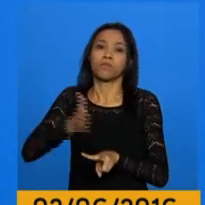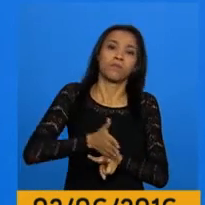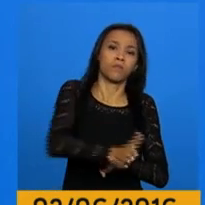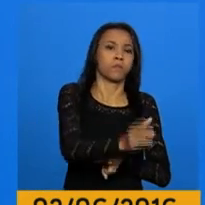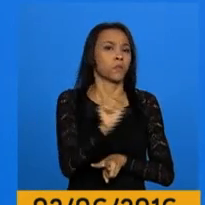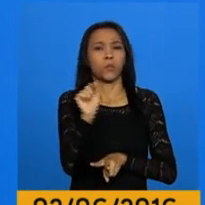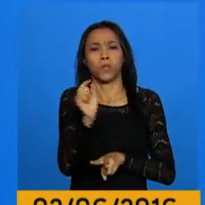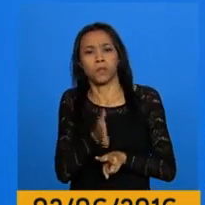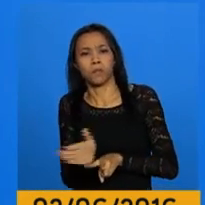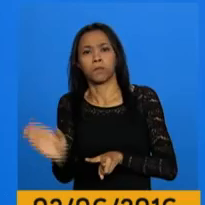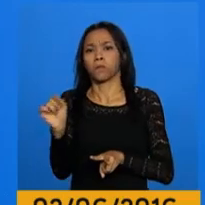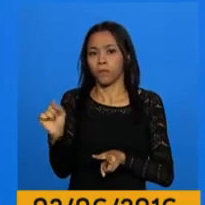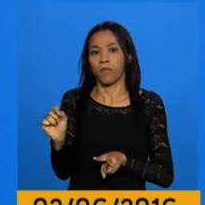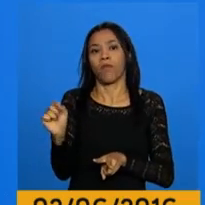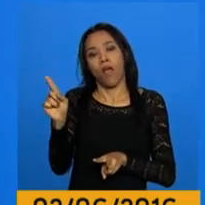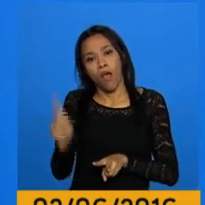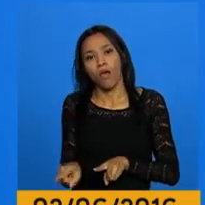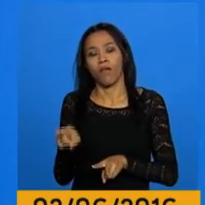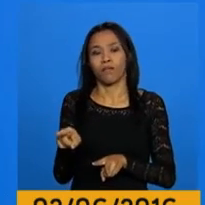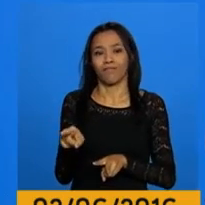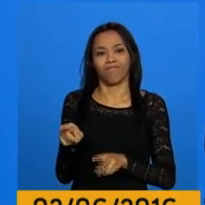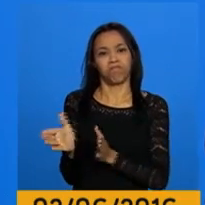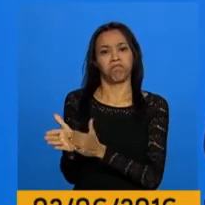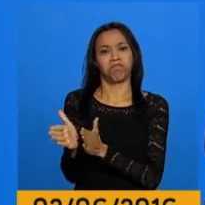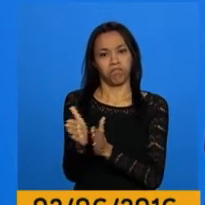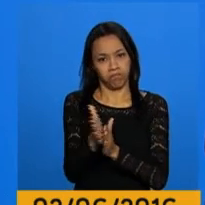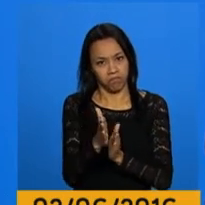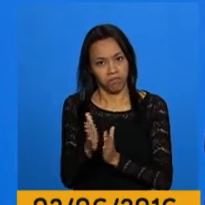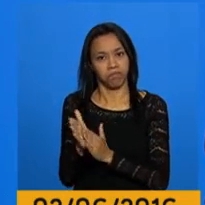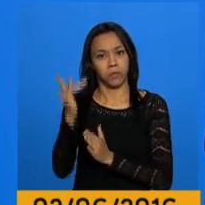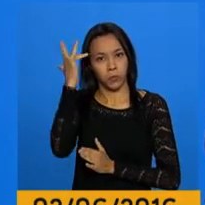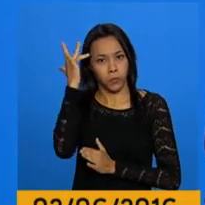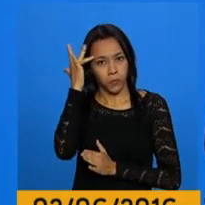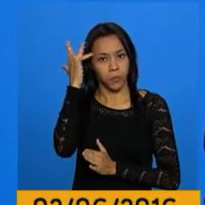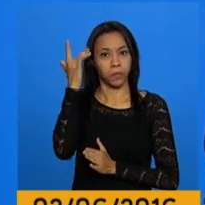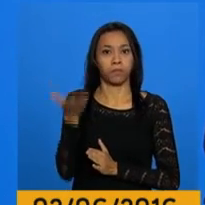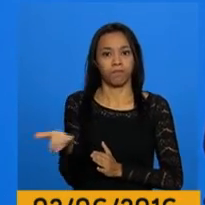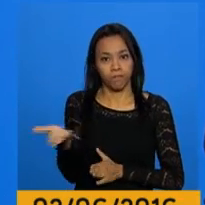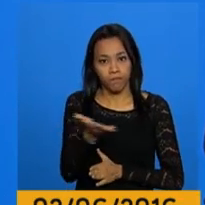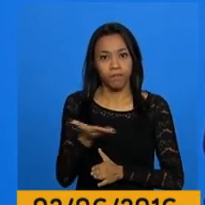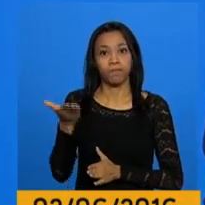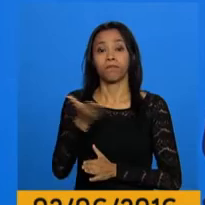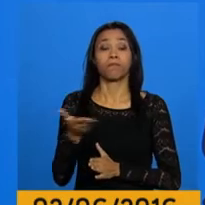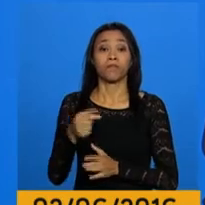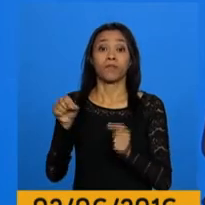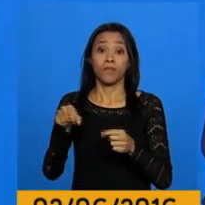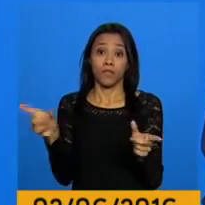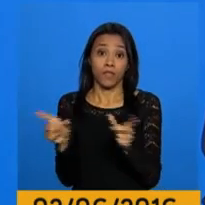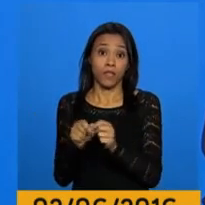A primeira, o reconhecimento do prestígio, da competência da Corregedoria Geral da